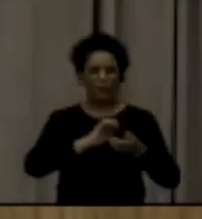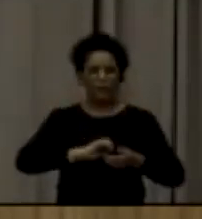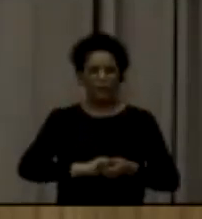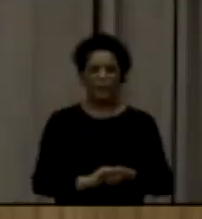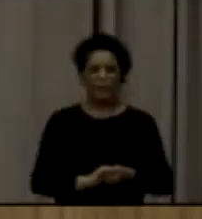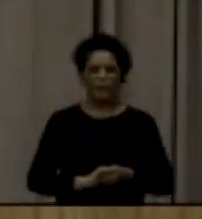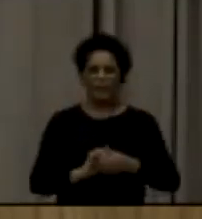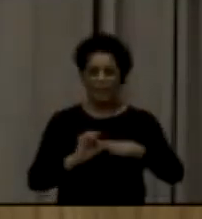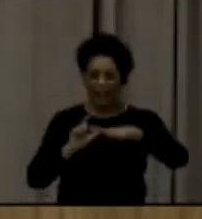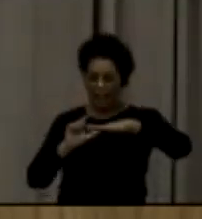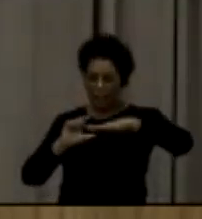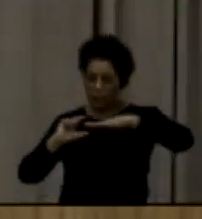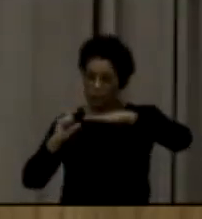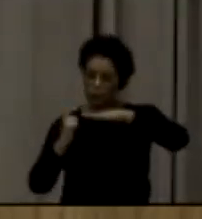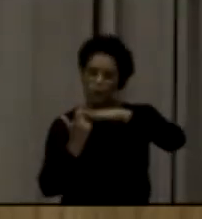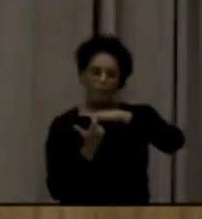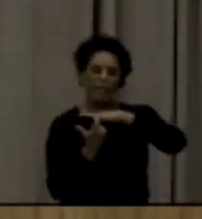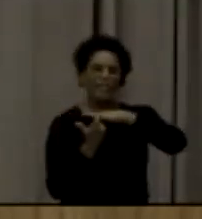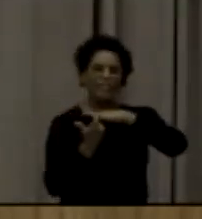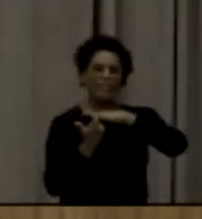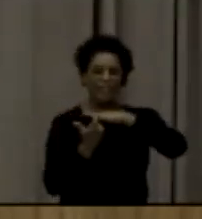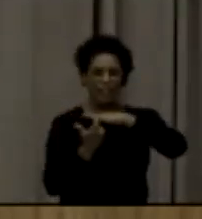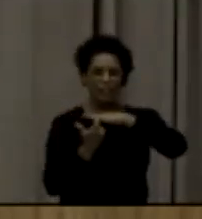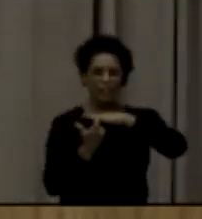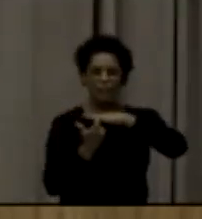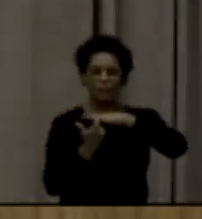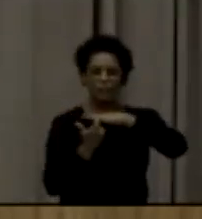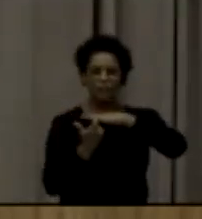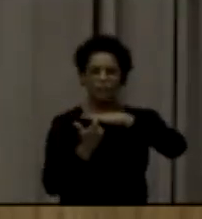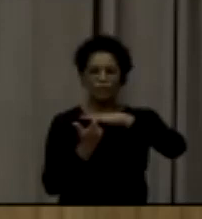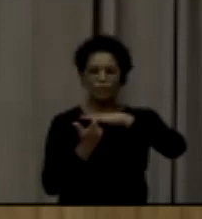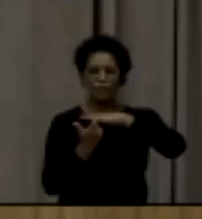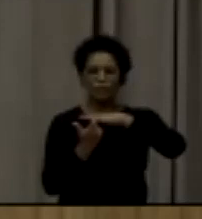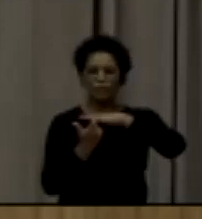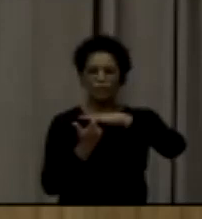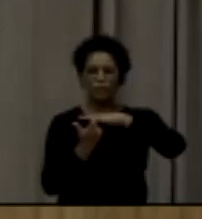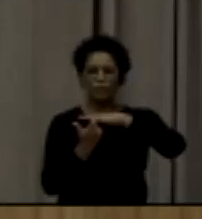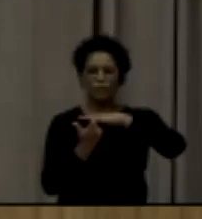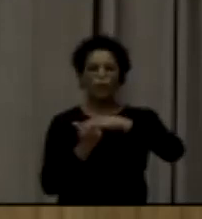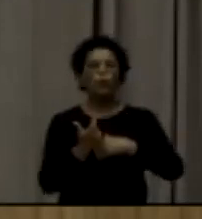Da Guiana, doutora Vishwa Mar.